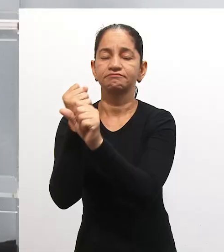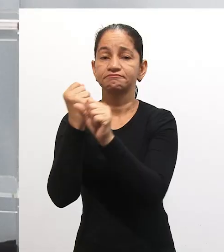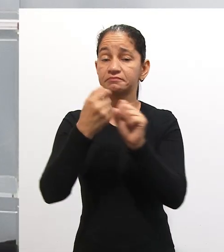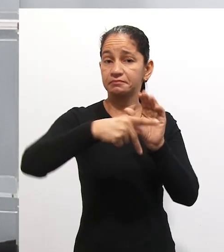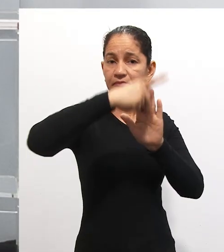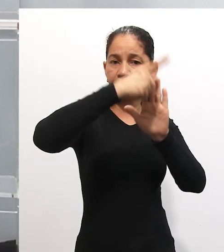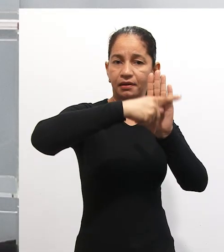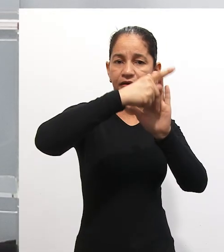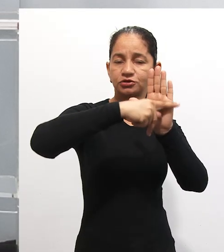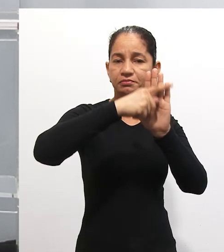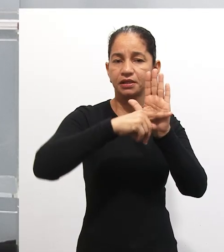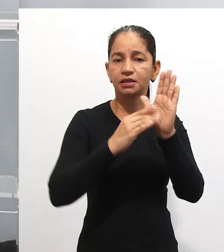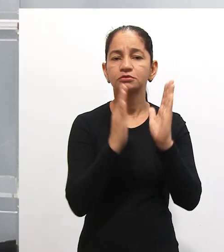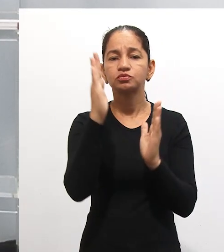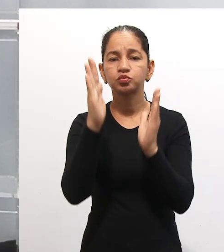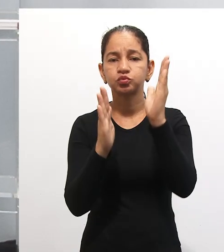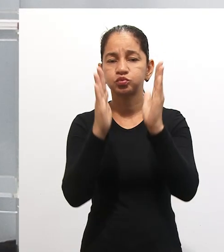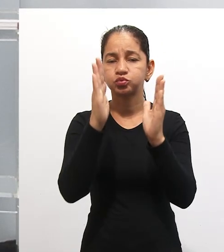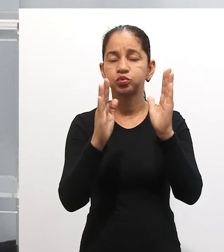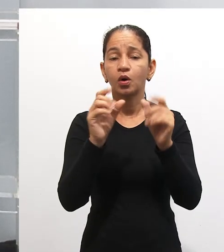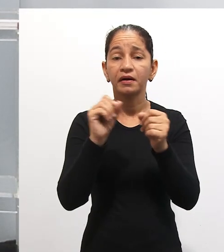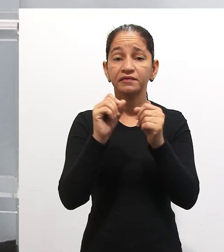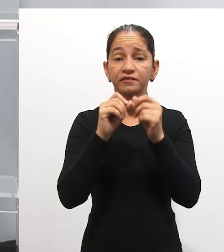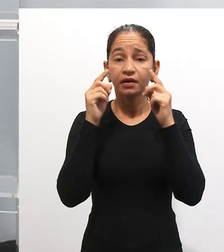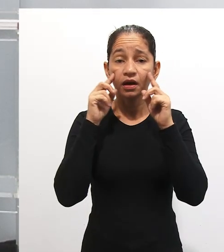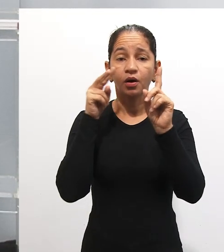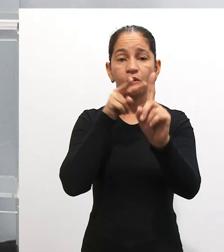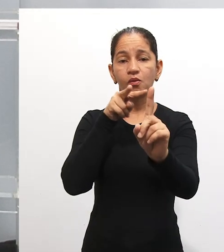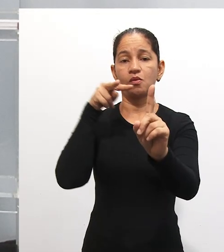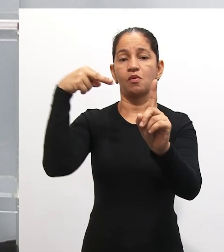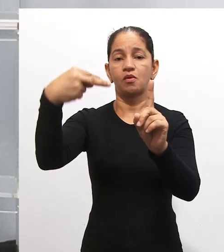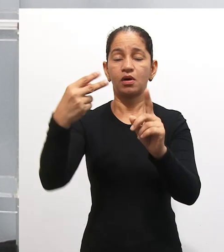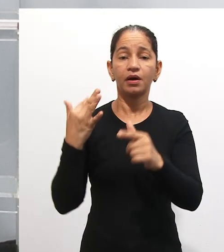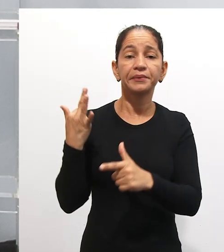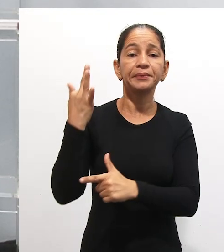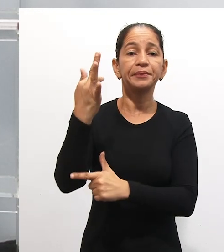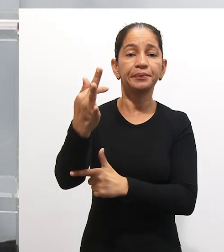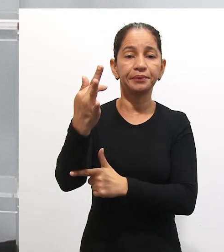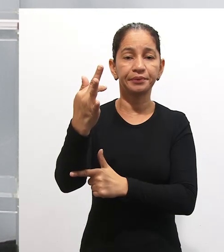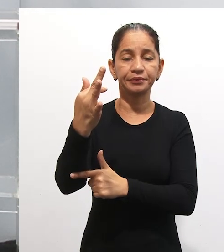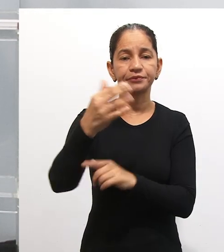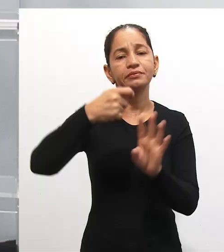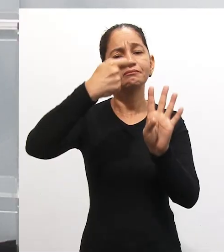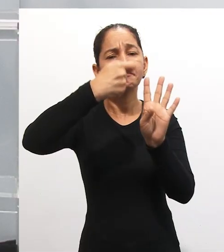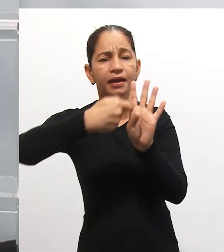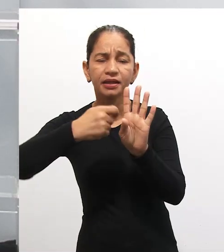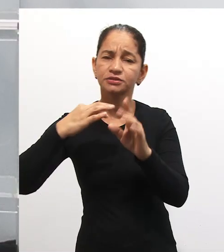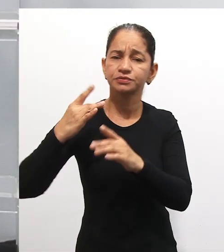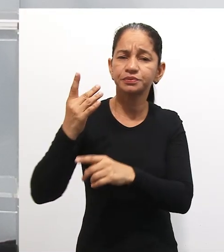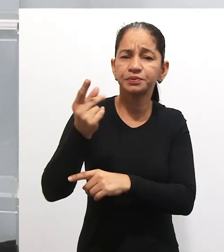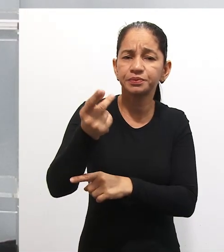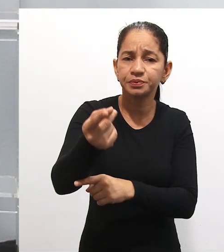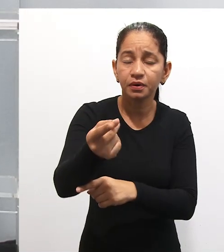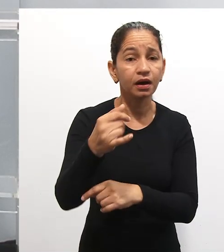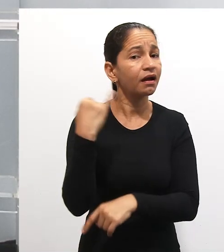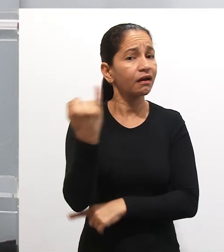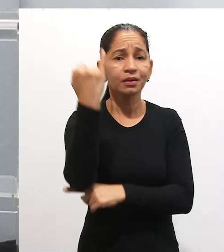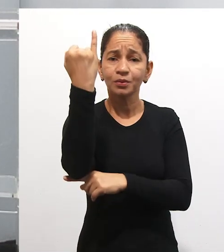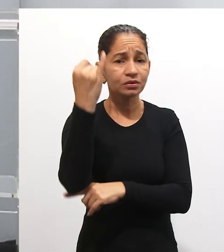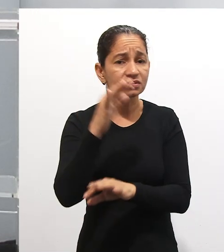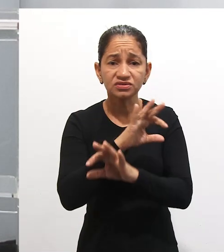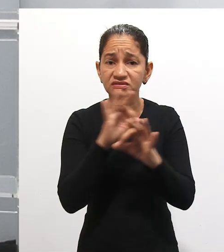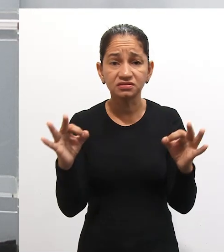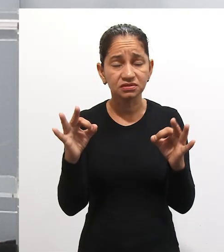faz isso em determinado momento para olhar o cenário para os meses posteriores e aí ele vai avaliando. É ou não é importante